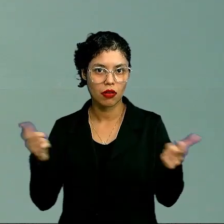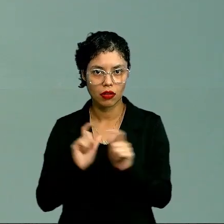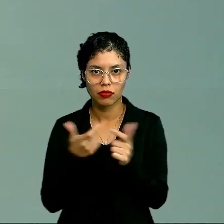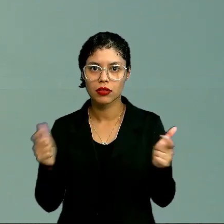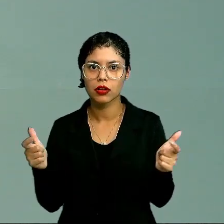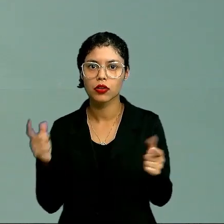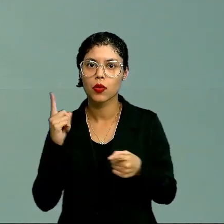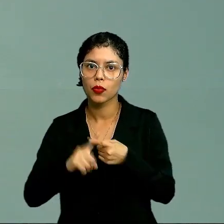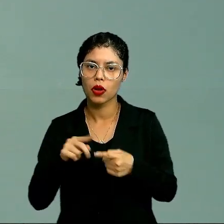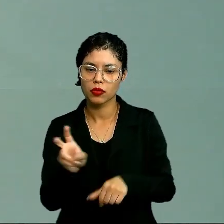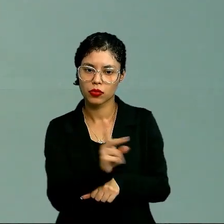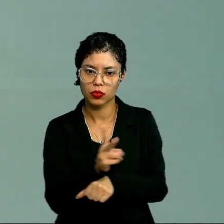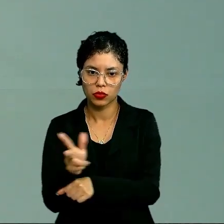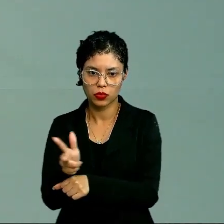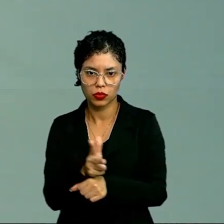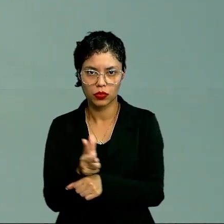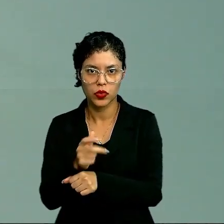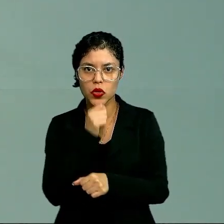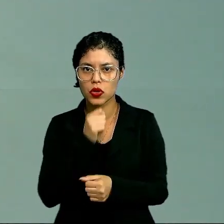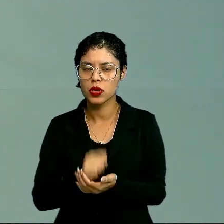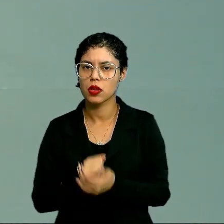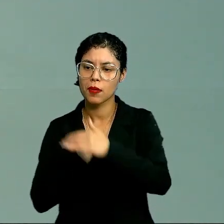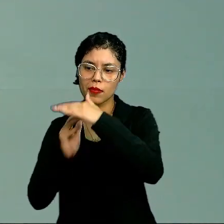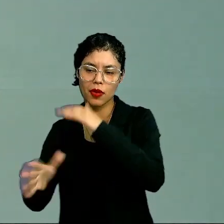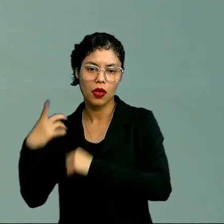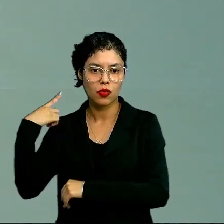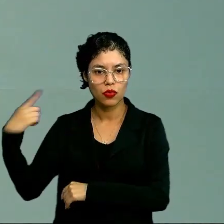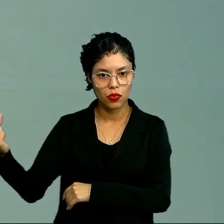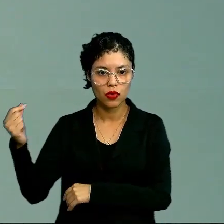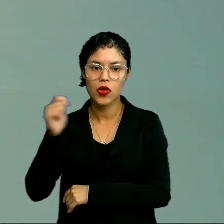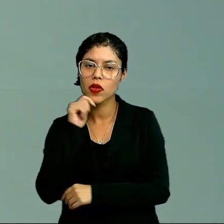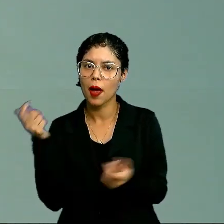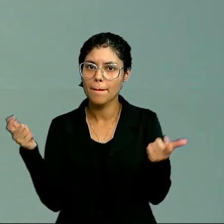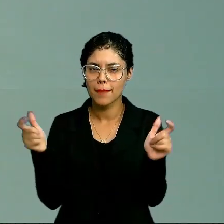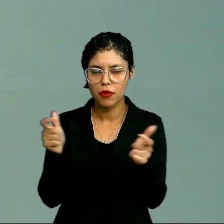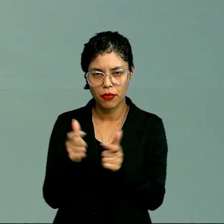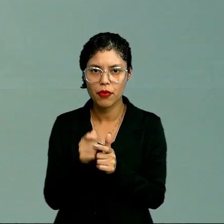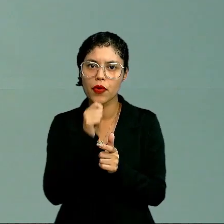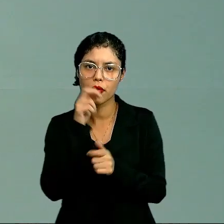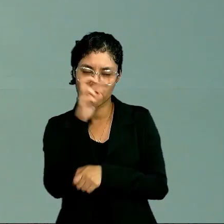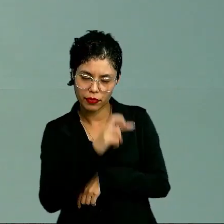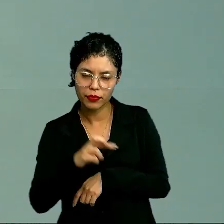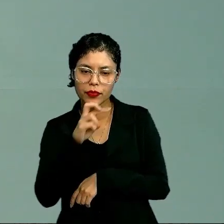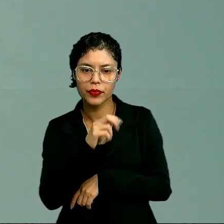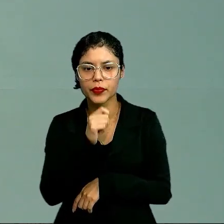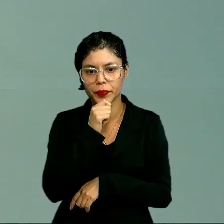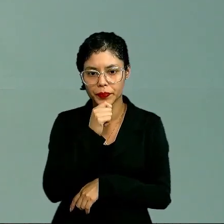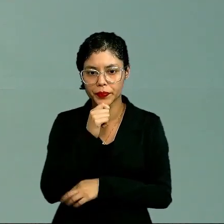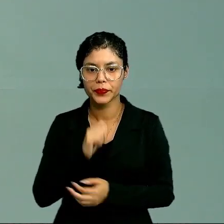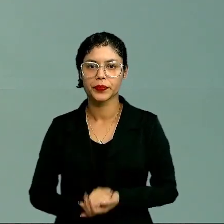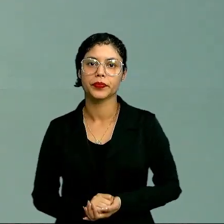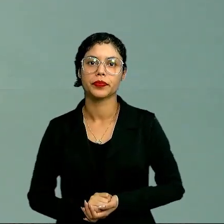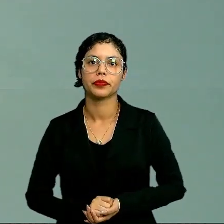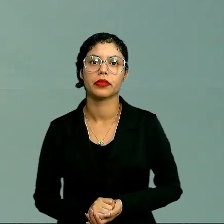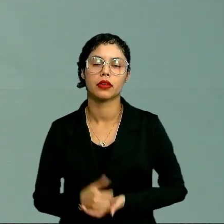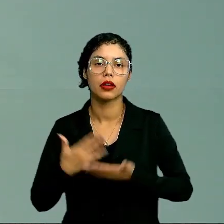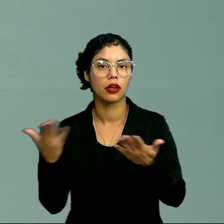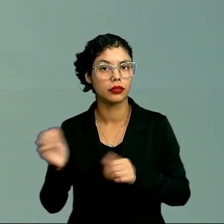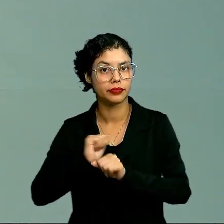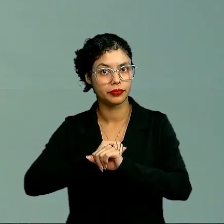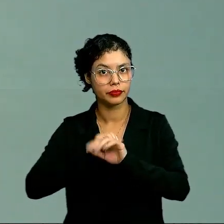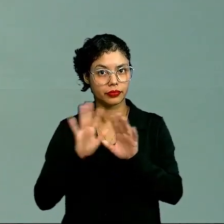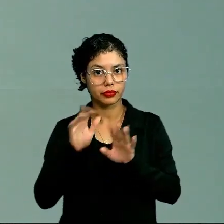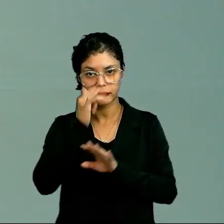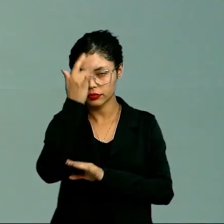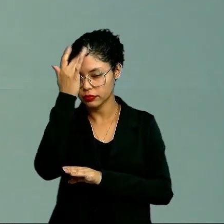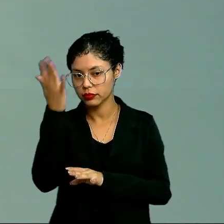causa do aparelhamento e migraram para as regiões em que há uma menor fiscalização, vamos dizer assim. E aí fica mais